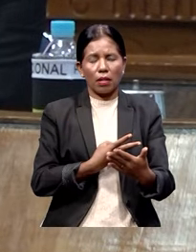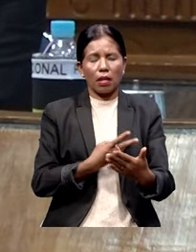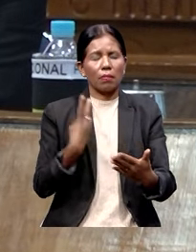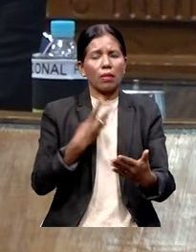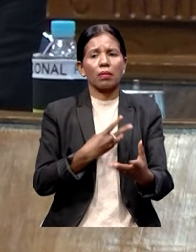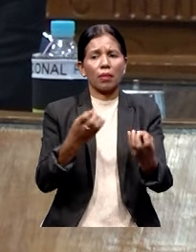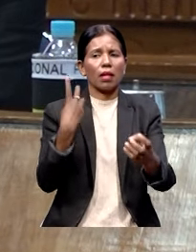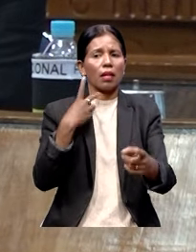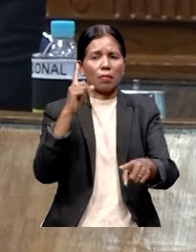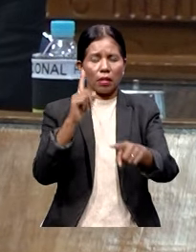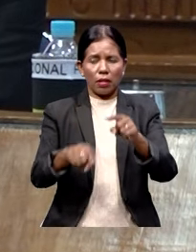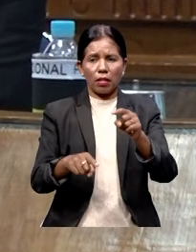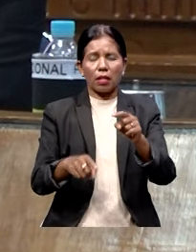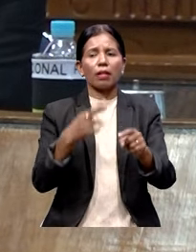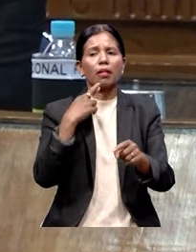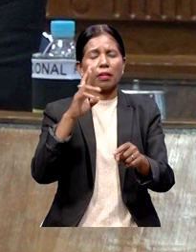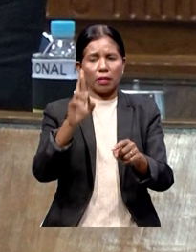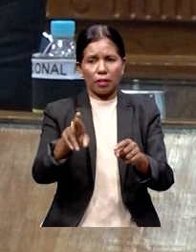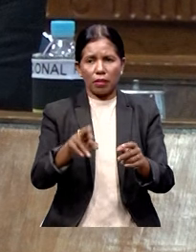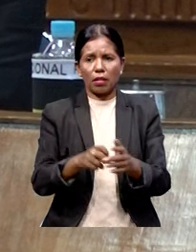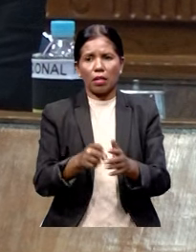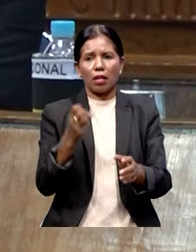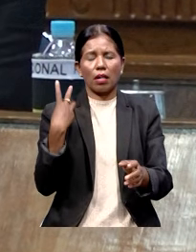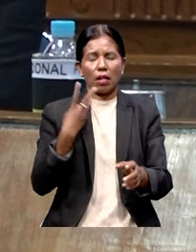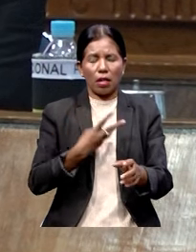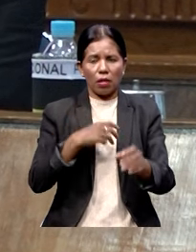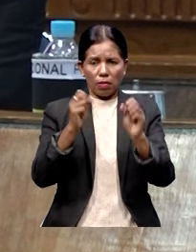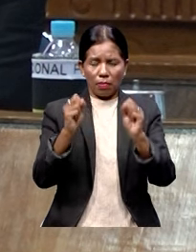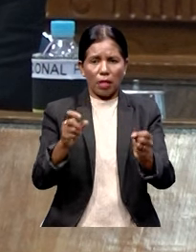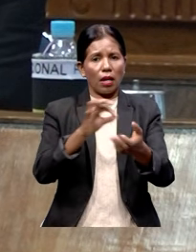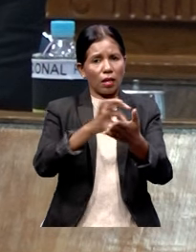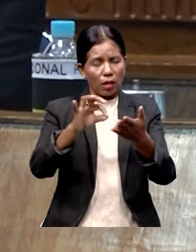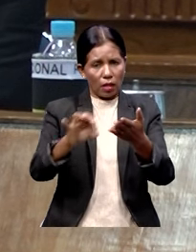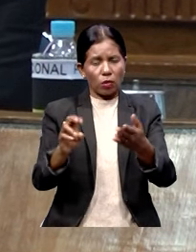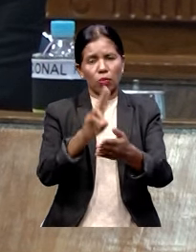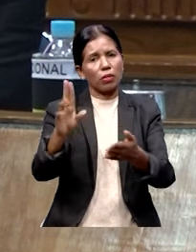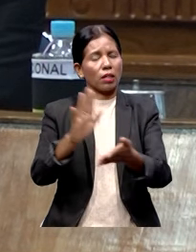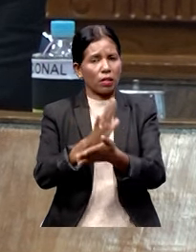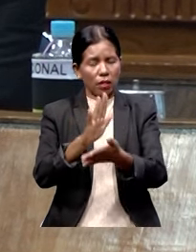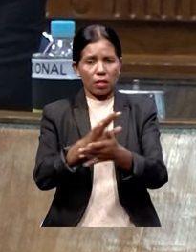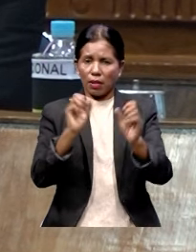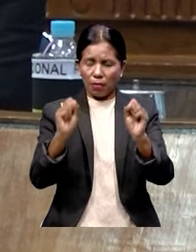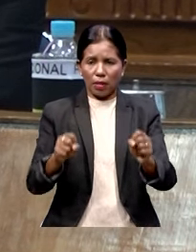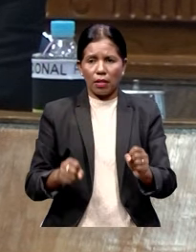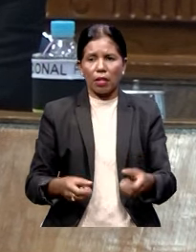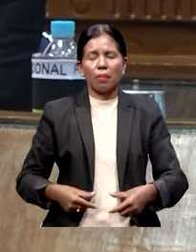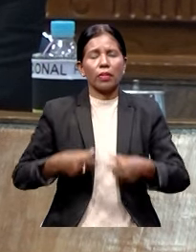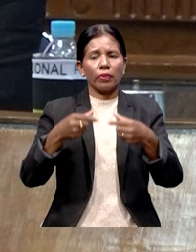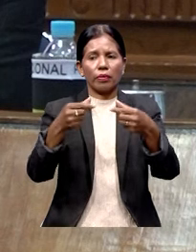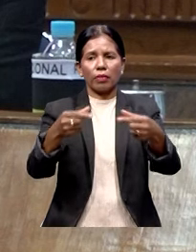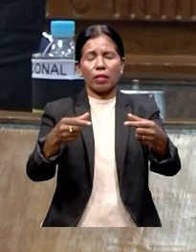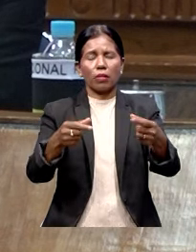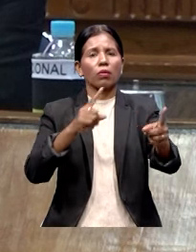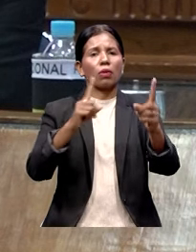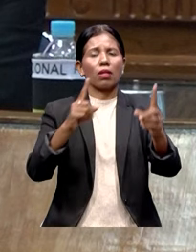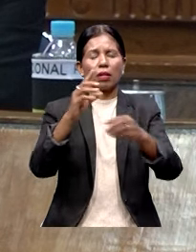minha bela la responde, ao ele garante para os senhores distintos deputados e a se for